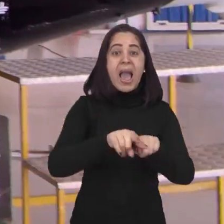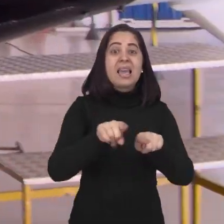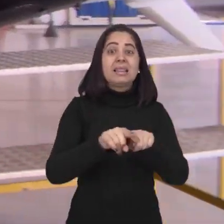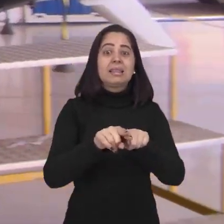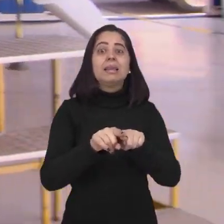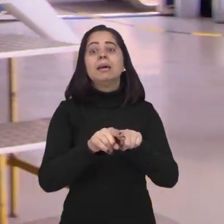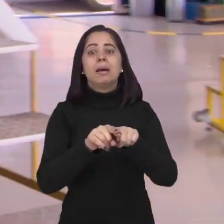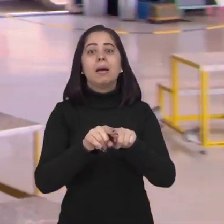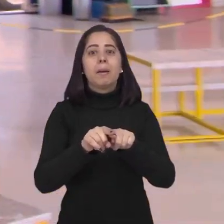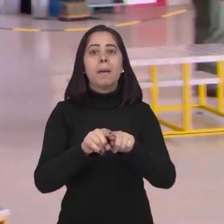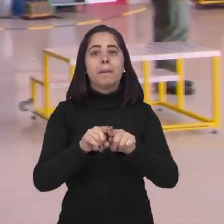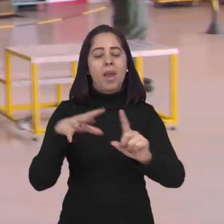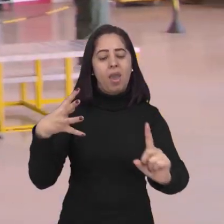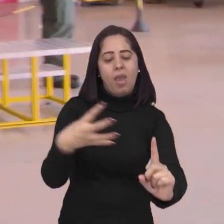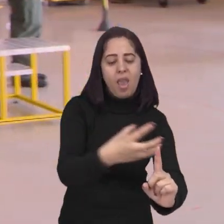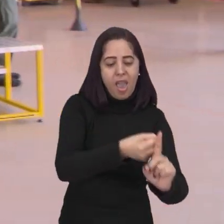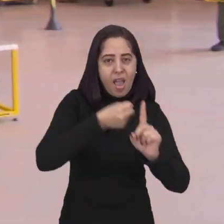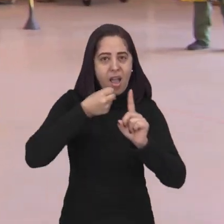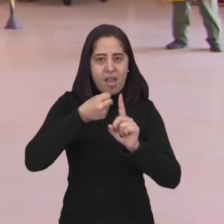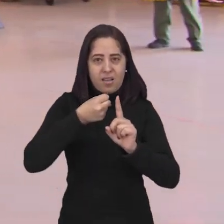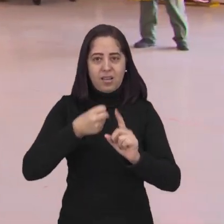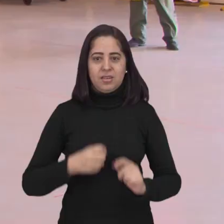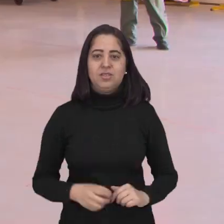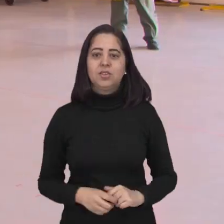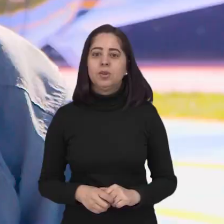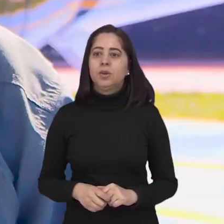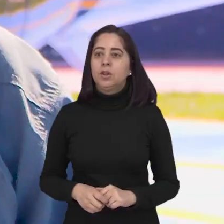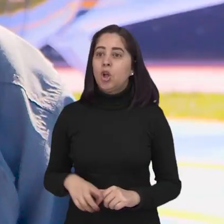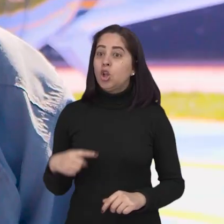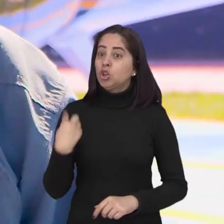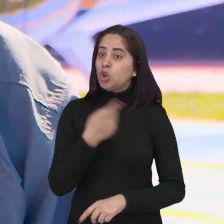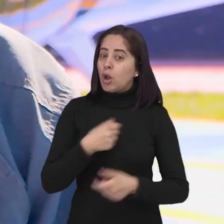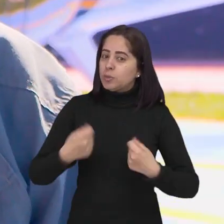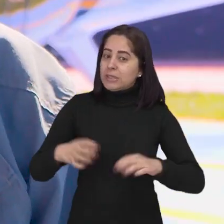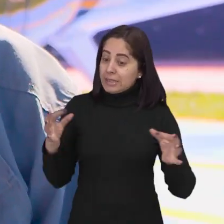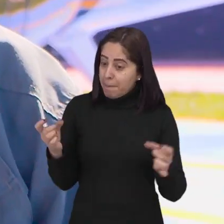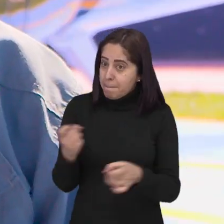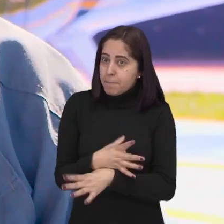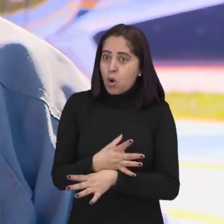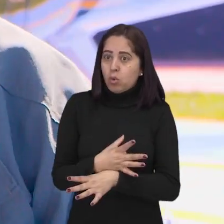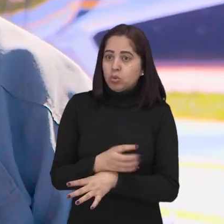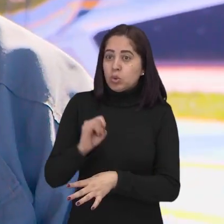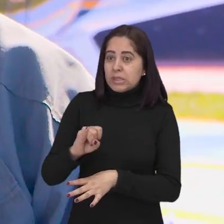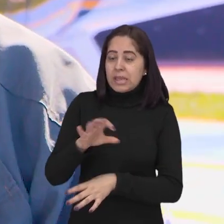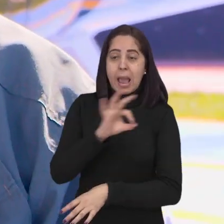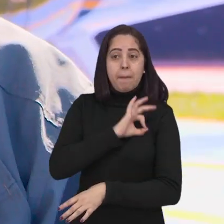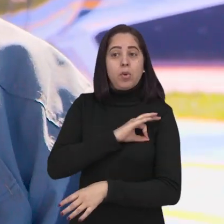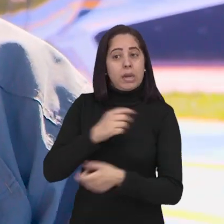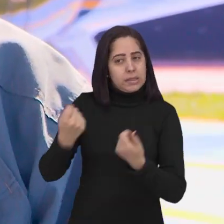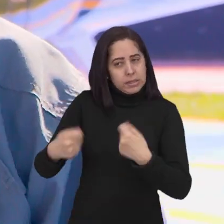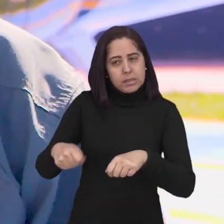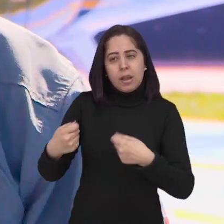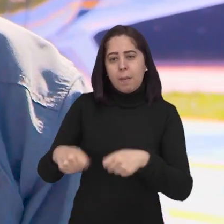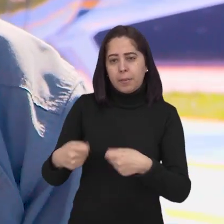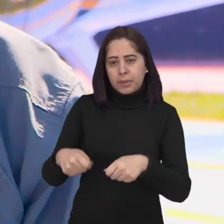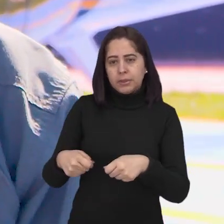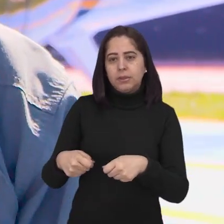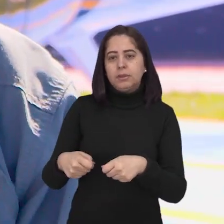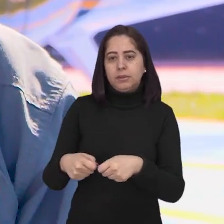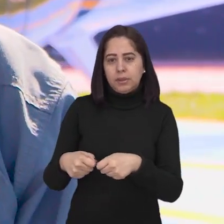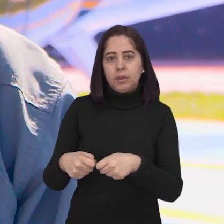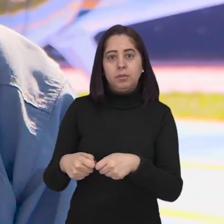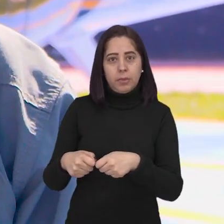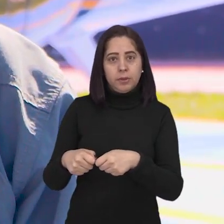territoriais e também realizam serviços de resgate. Sempre estar prontos para o que a polícia vai precisar. A polícia,